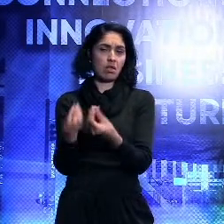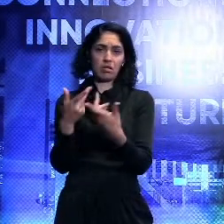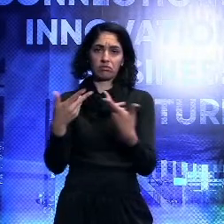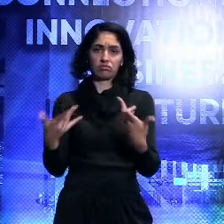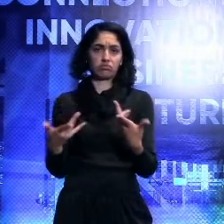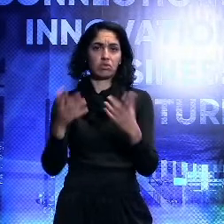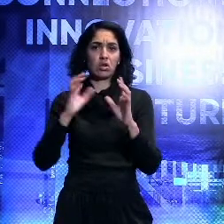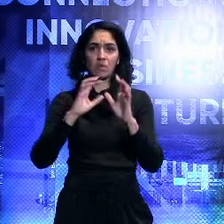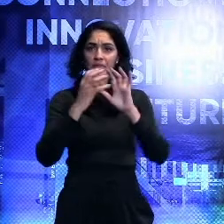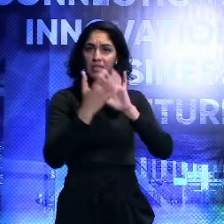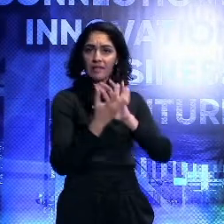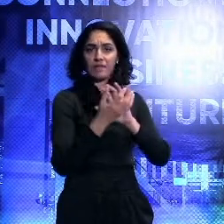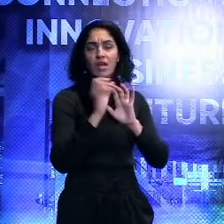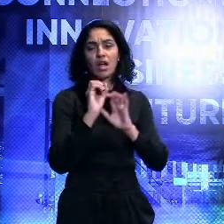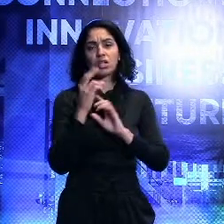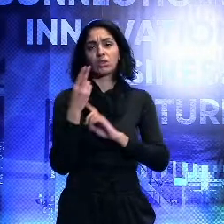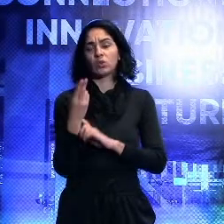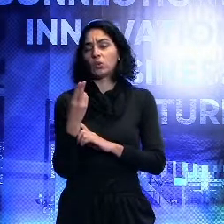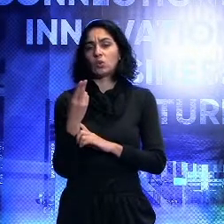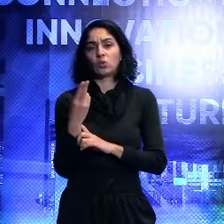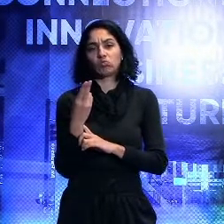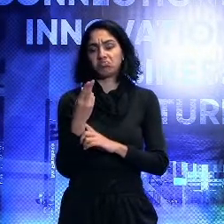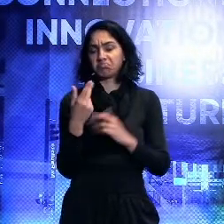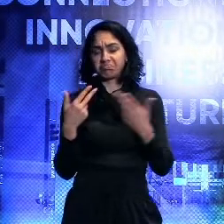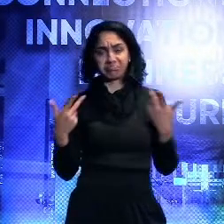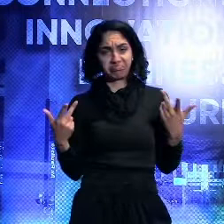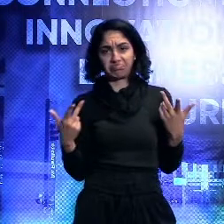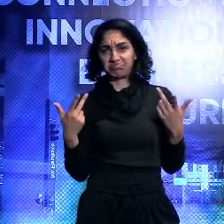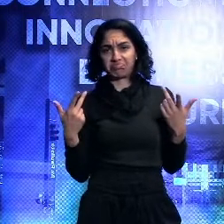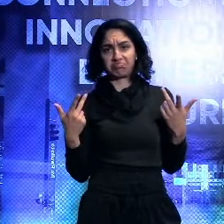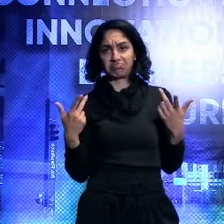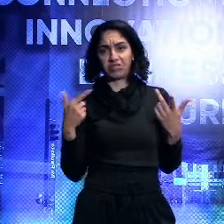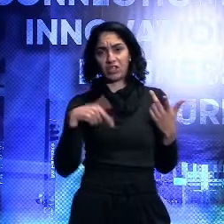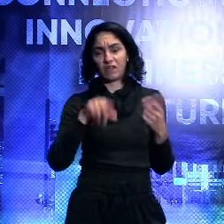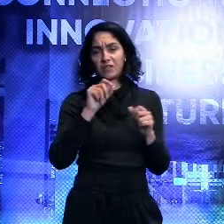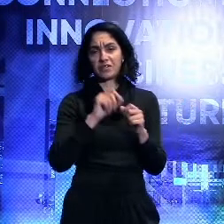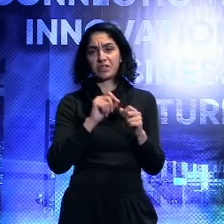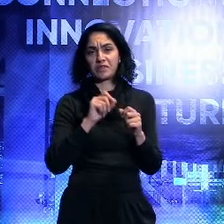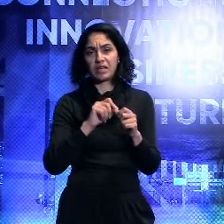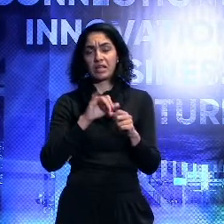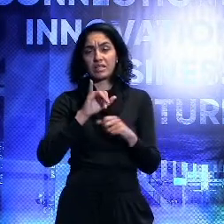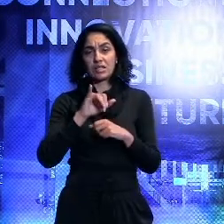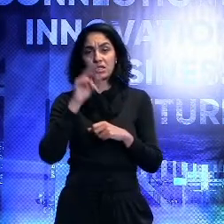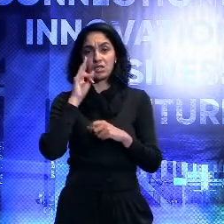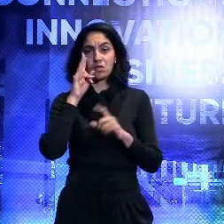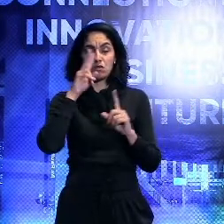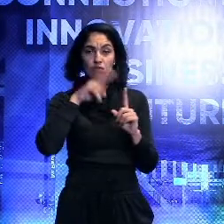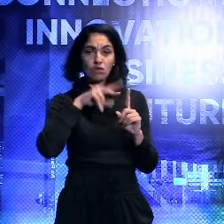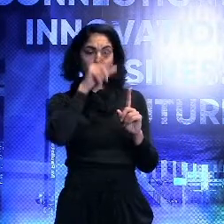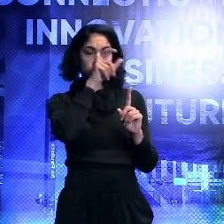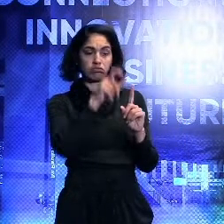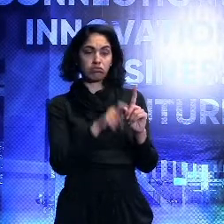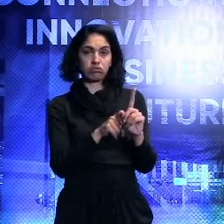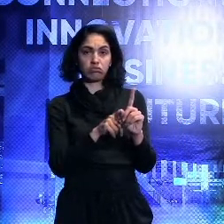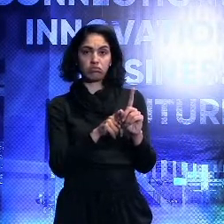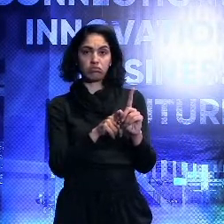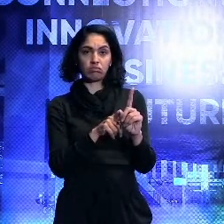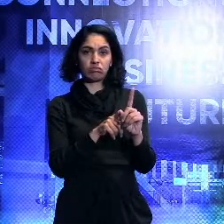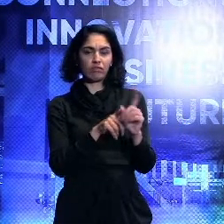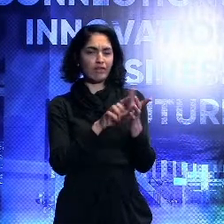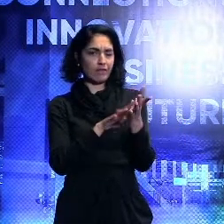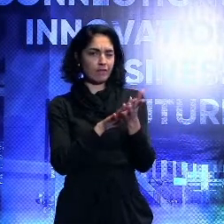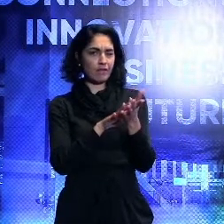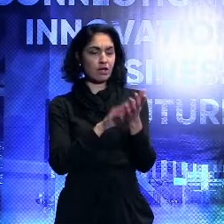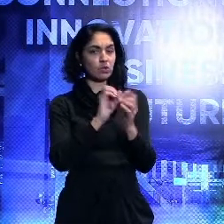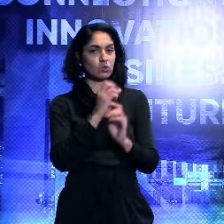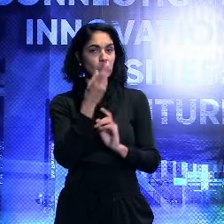interface, seja, enfim, qualquer coisa que vocês façam, quando vocês olham para uma pessoa, mesmo que ela seja fictícia, ou quando você